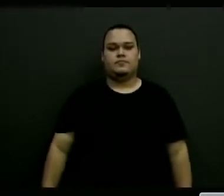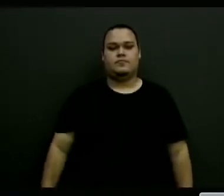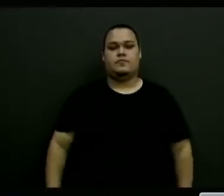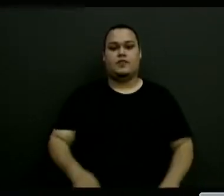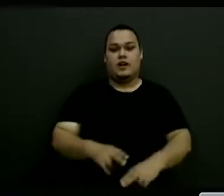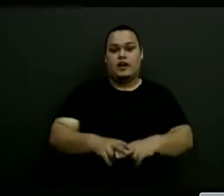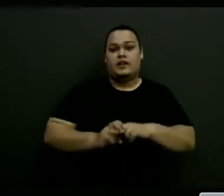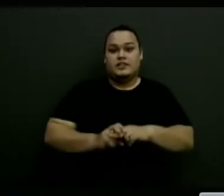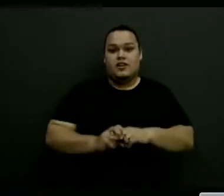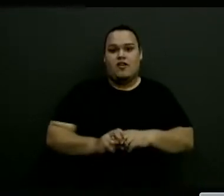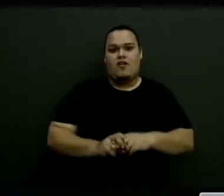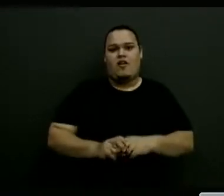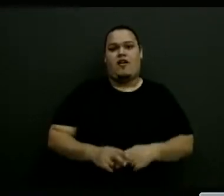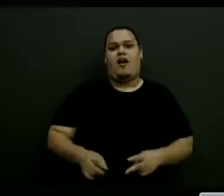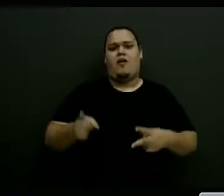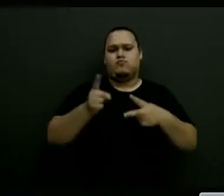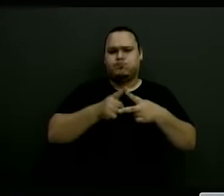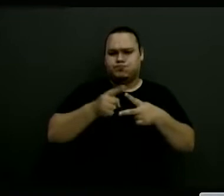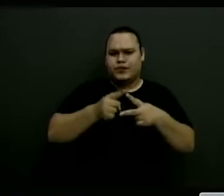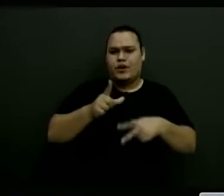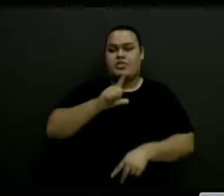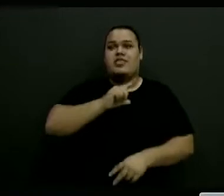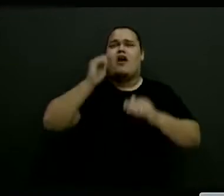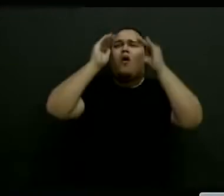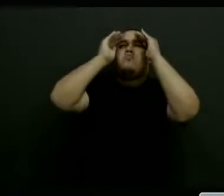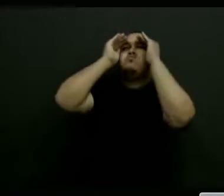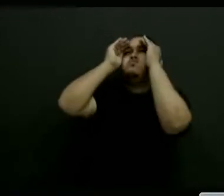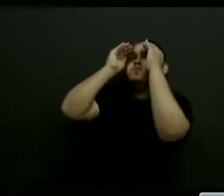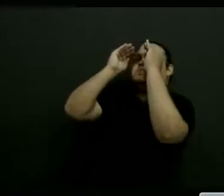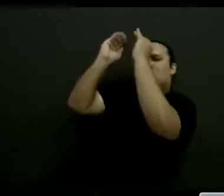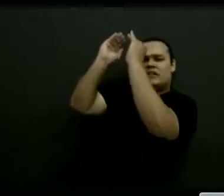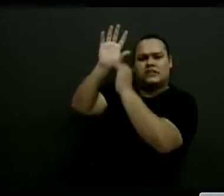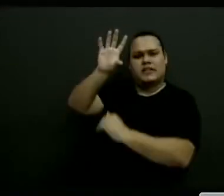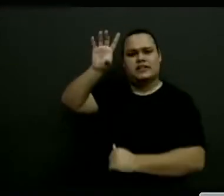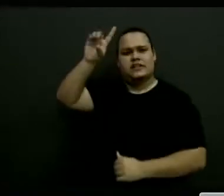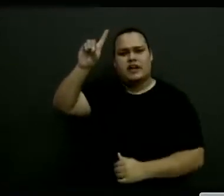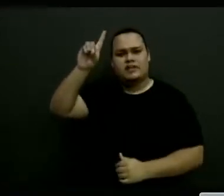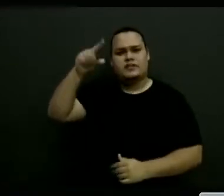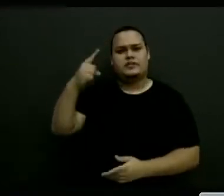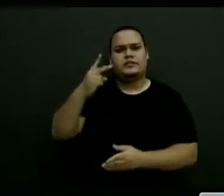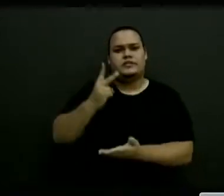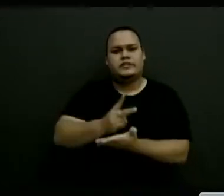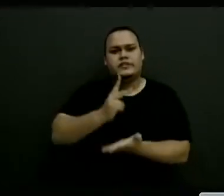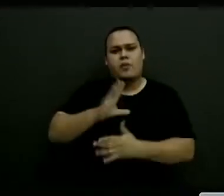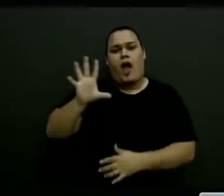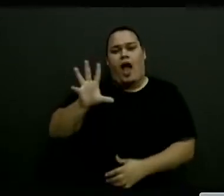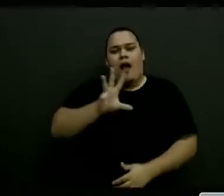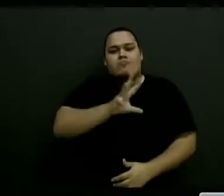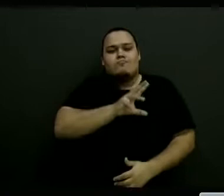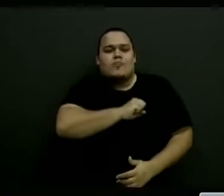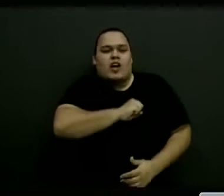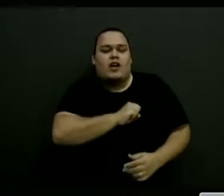nível de obediência, de entrega, de submissão ao chamado, ao ministério.